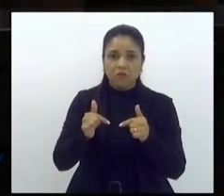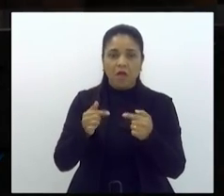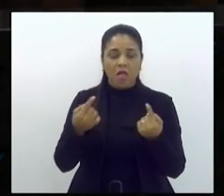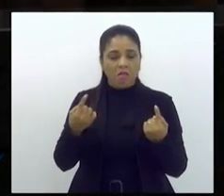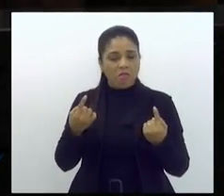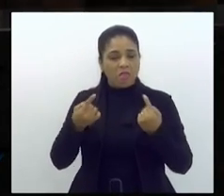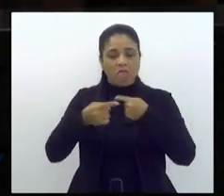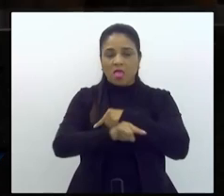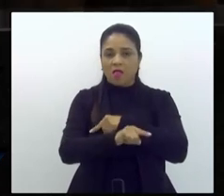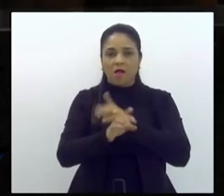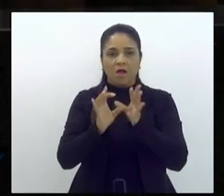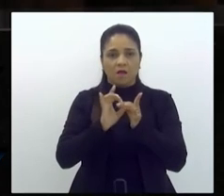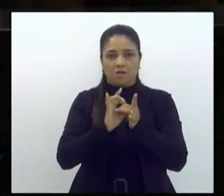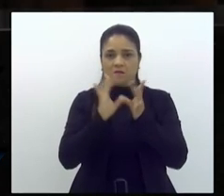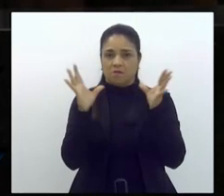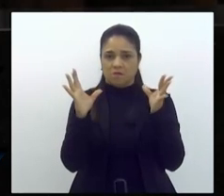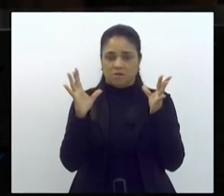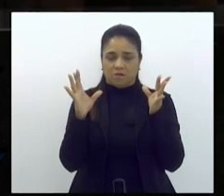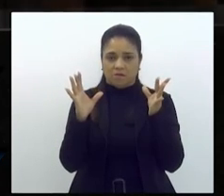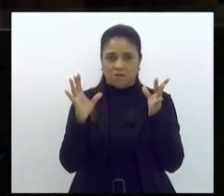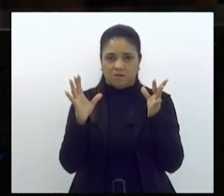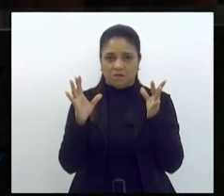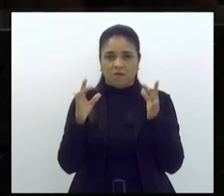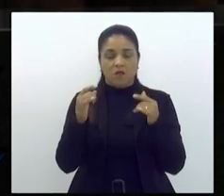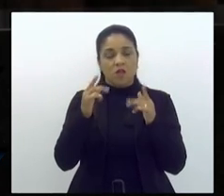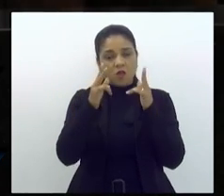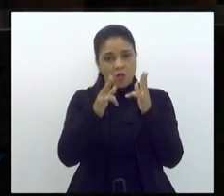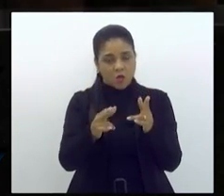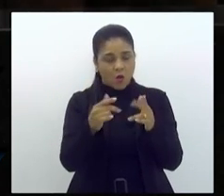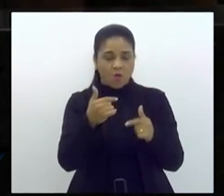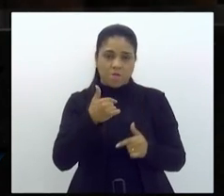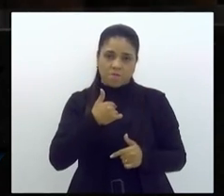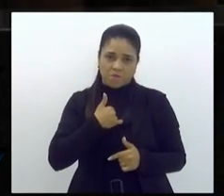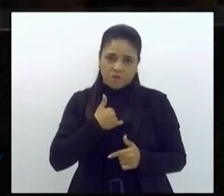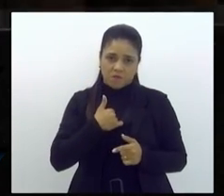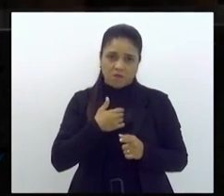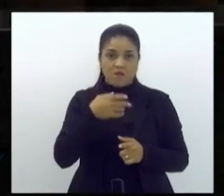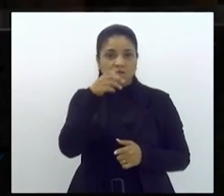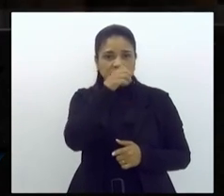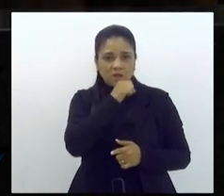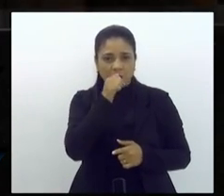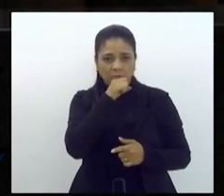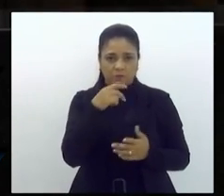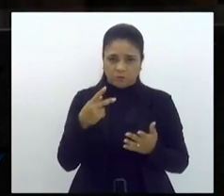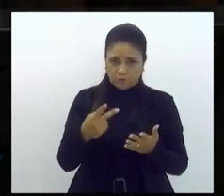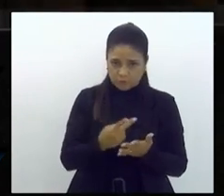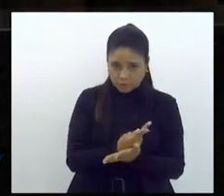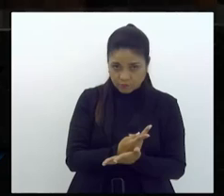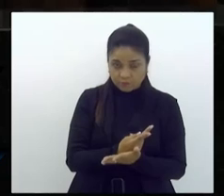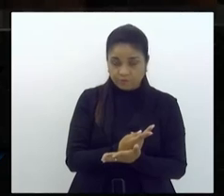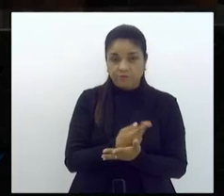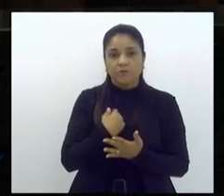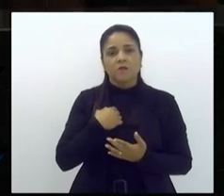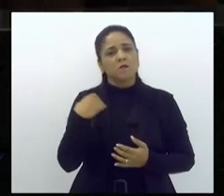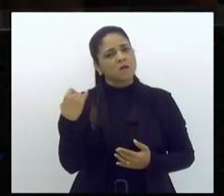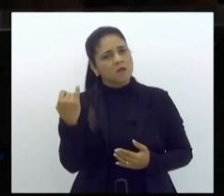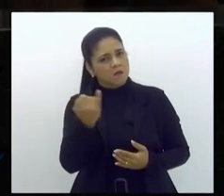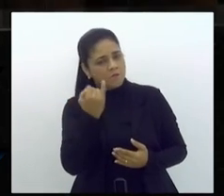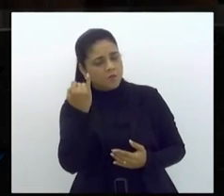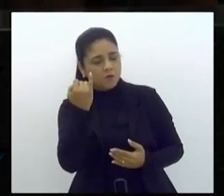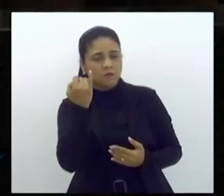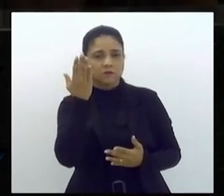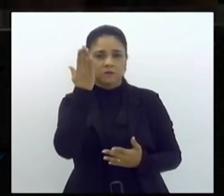antidemocráticas como aqui a me atingiu é importante saber que se nada for feito